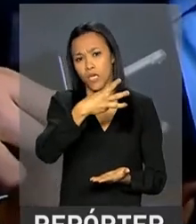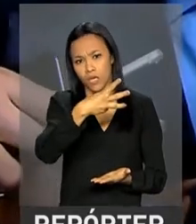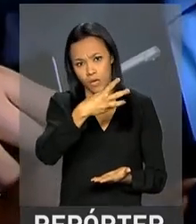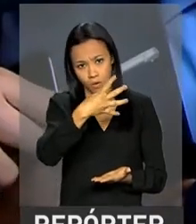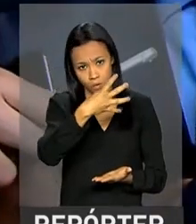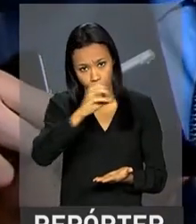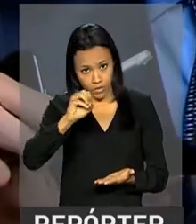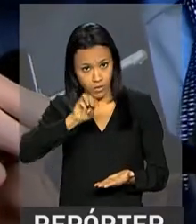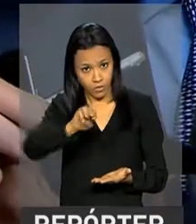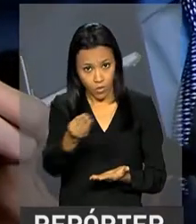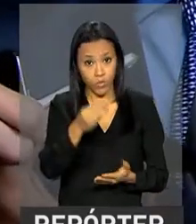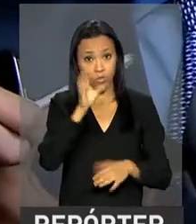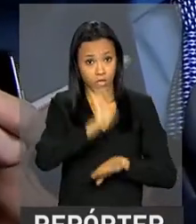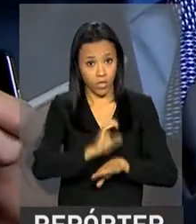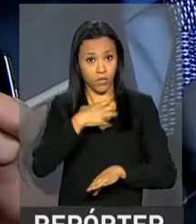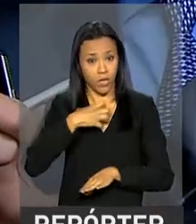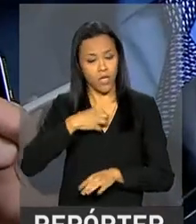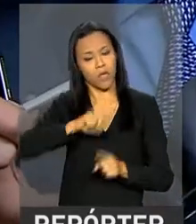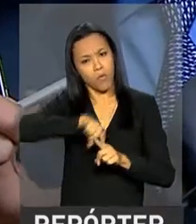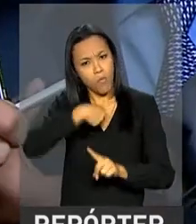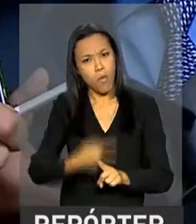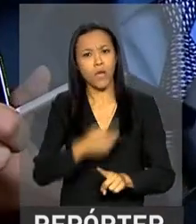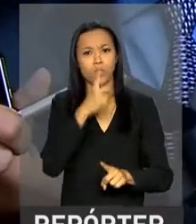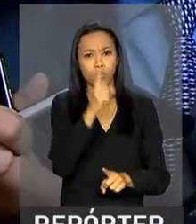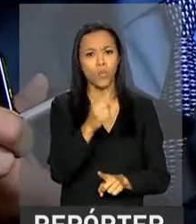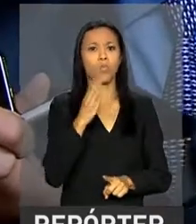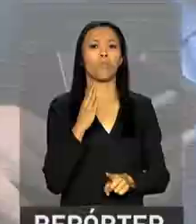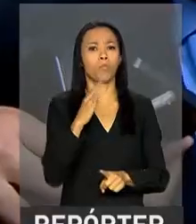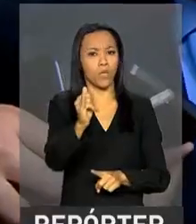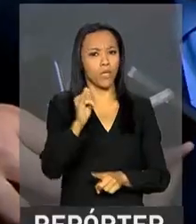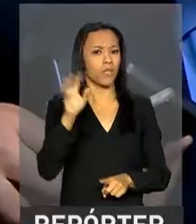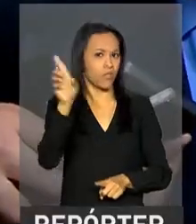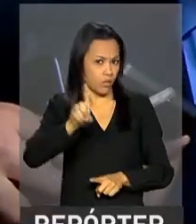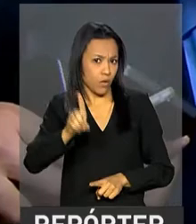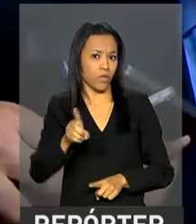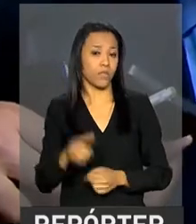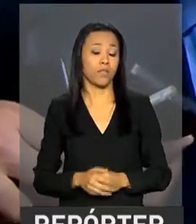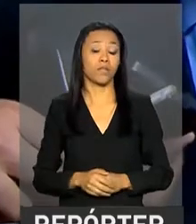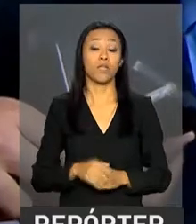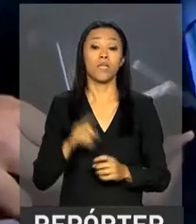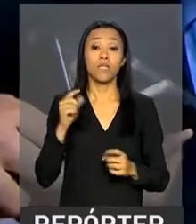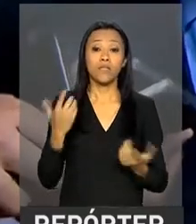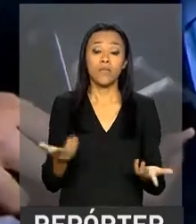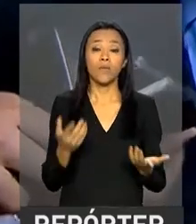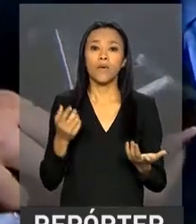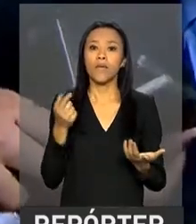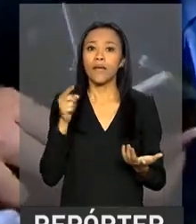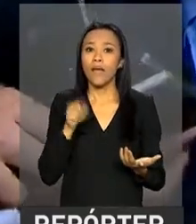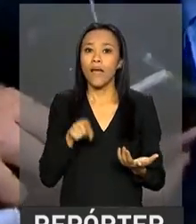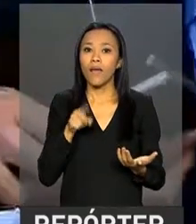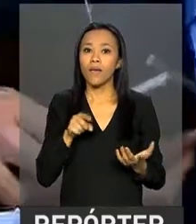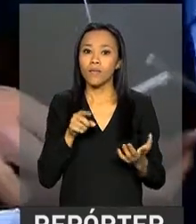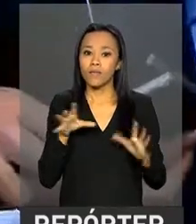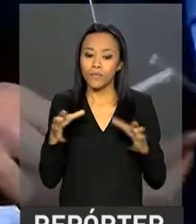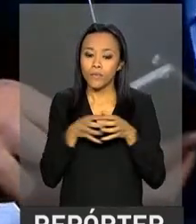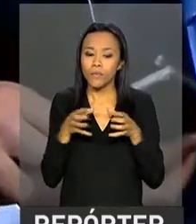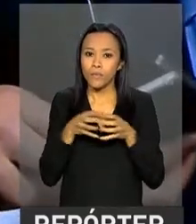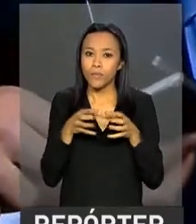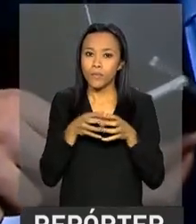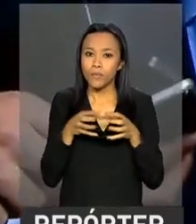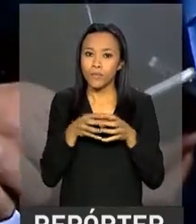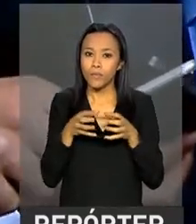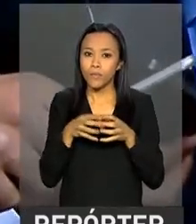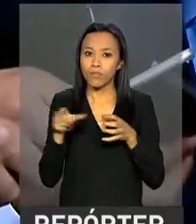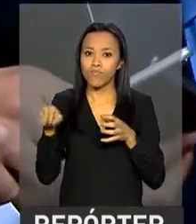na Bahia, vai investir mais 1 bilhão, foi isso que ele veio, US$ 1.000 milhões. Mas até está se associando com um grupo chinês, né,